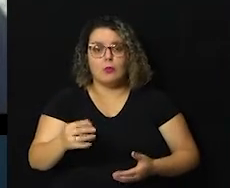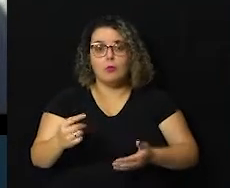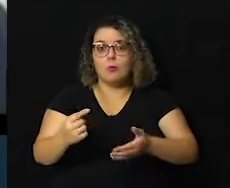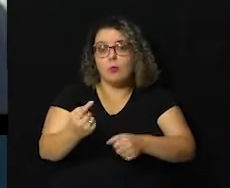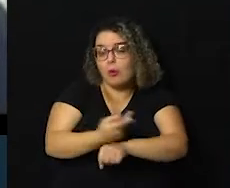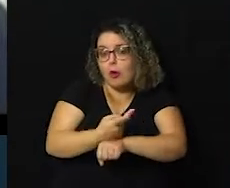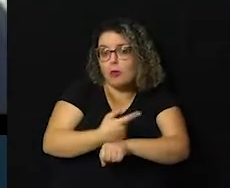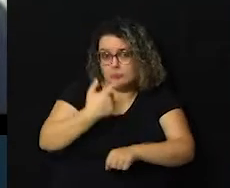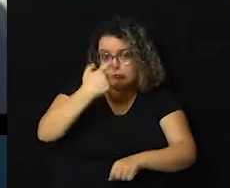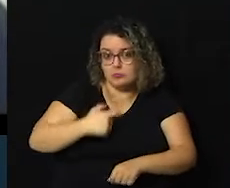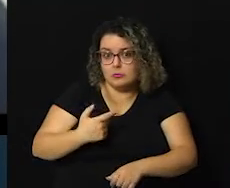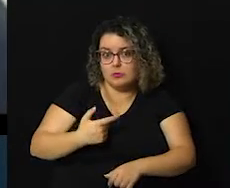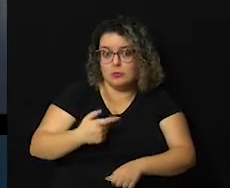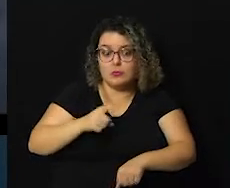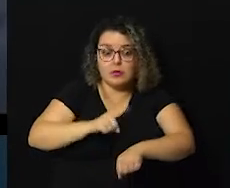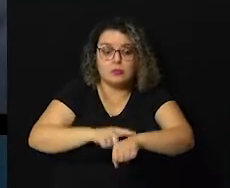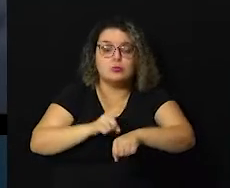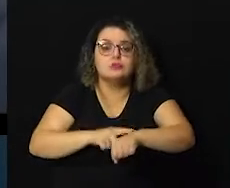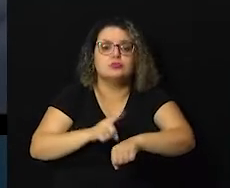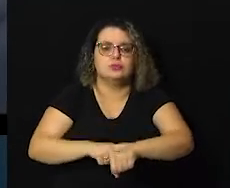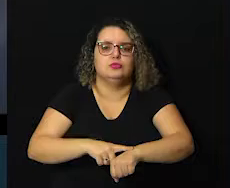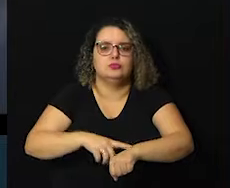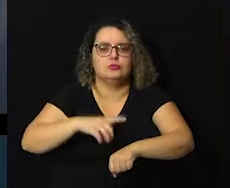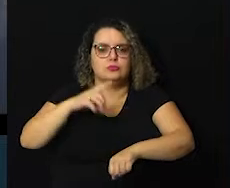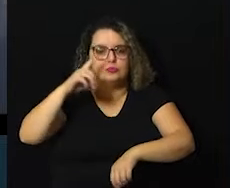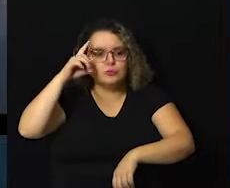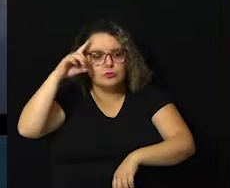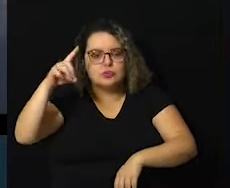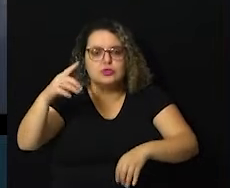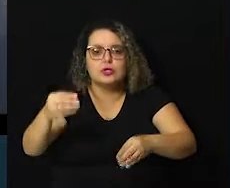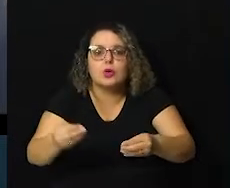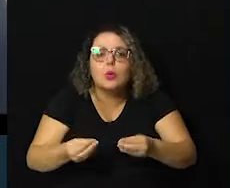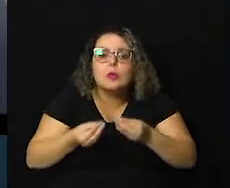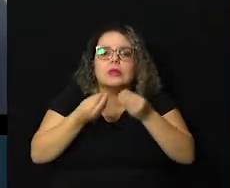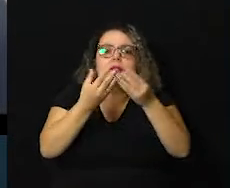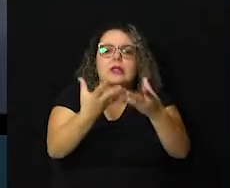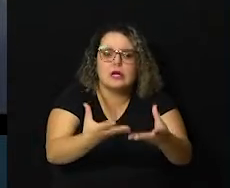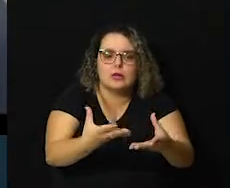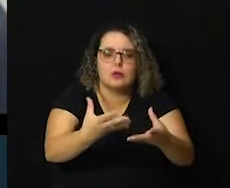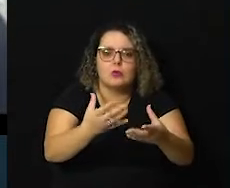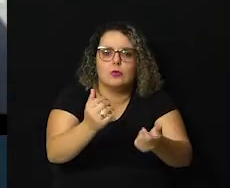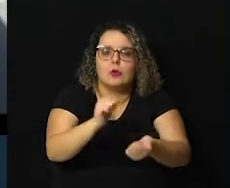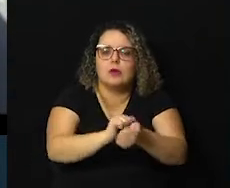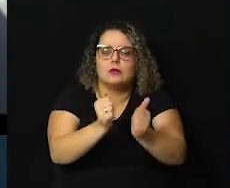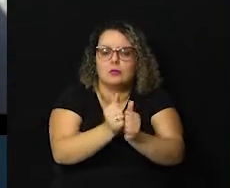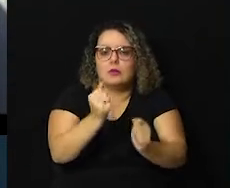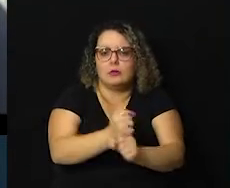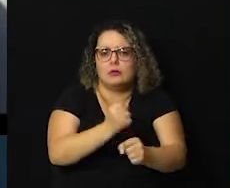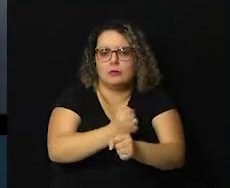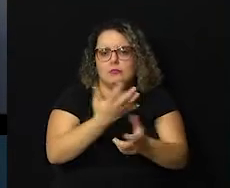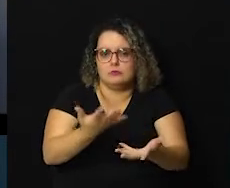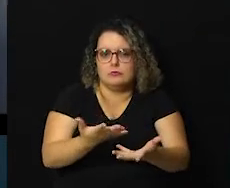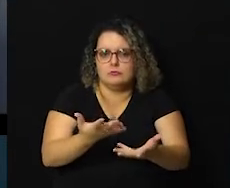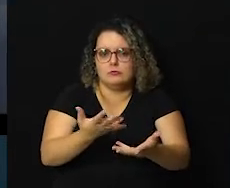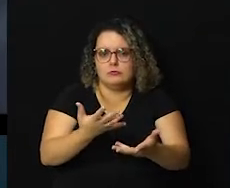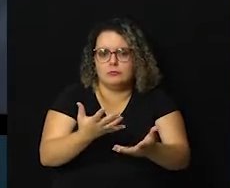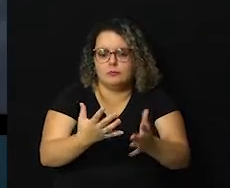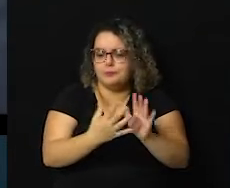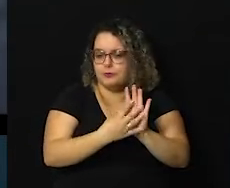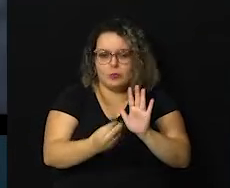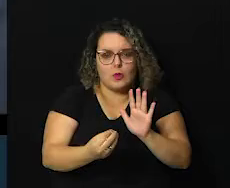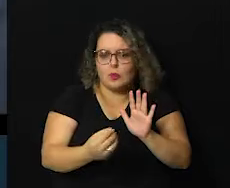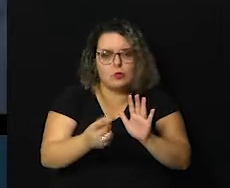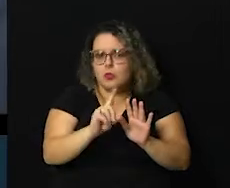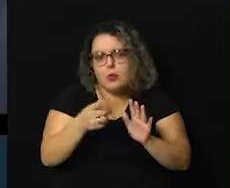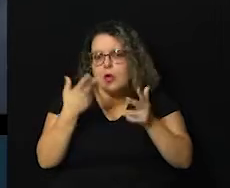o dia eles me buscam pelo prazo não pelo estilo na Isso é uma uma característica bem interessante para um escritório de